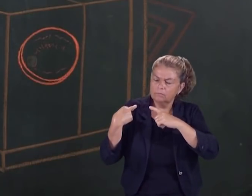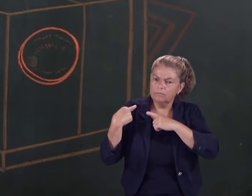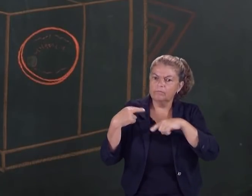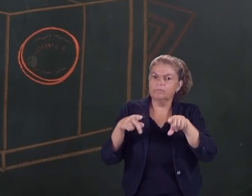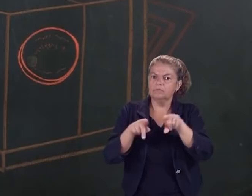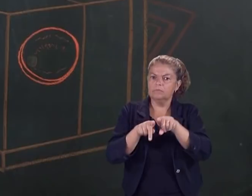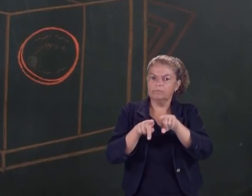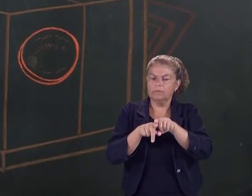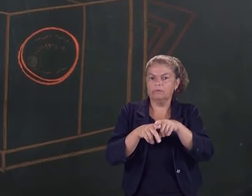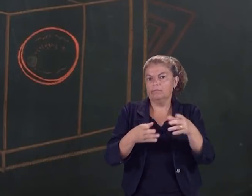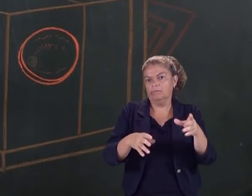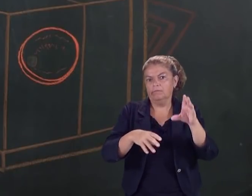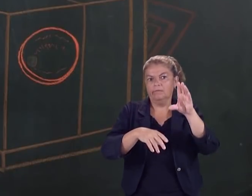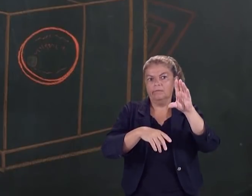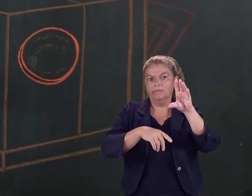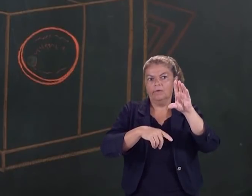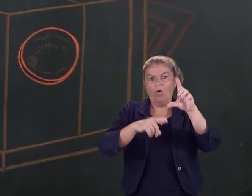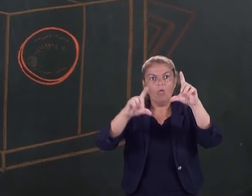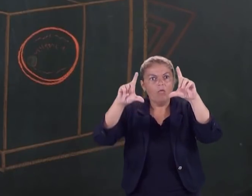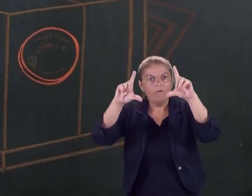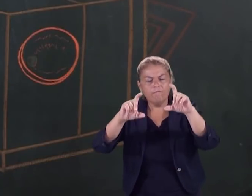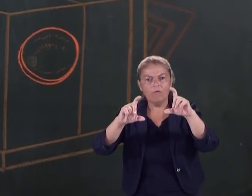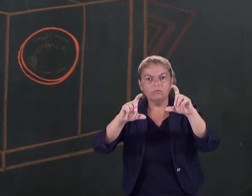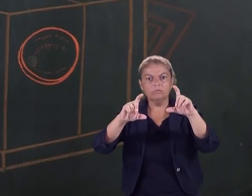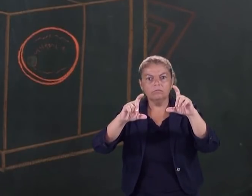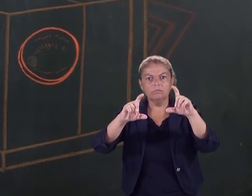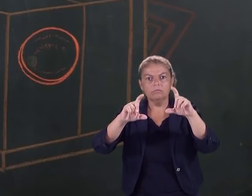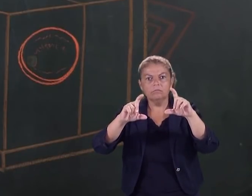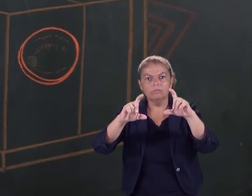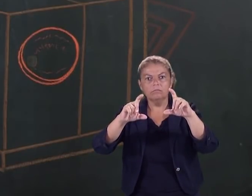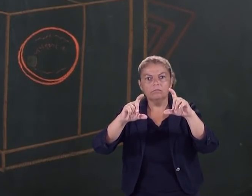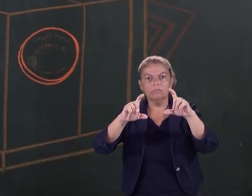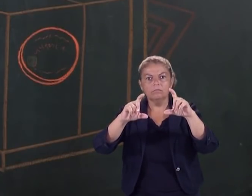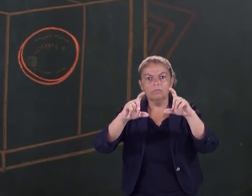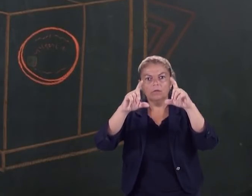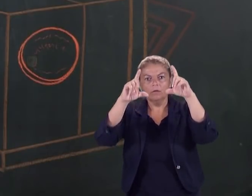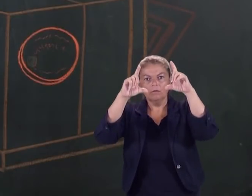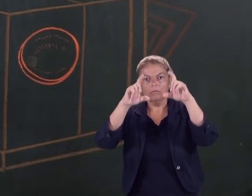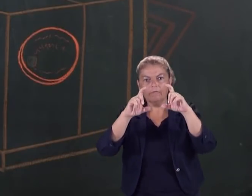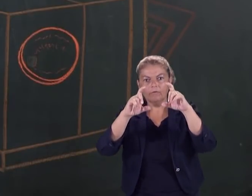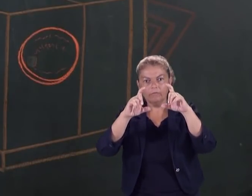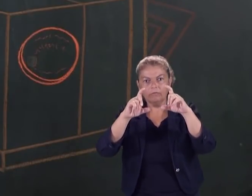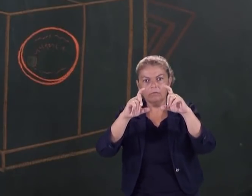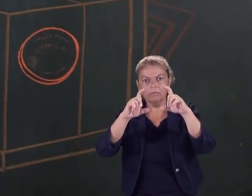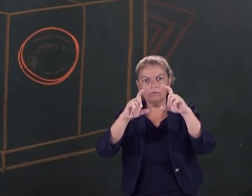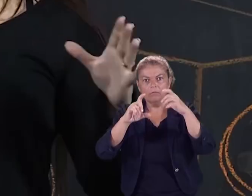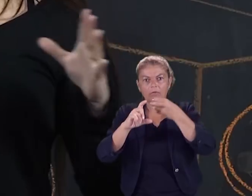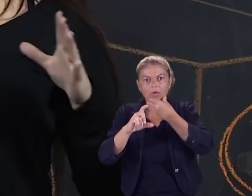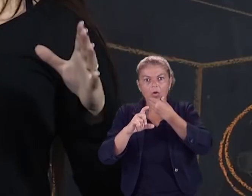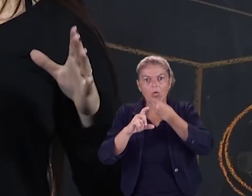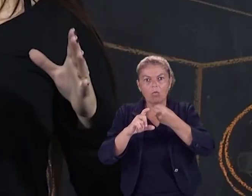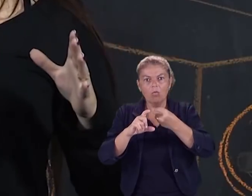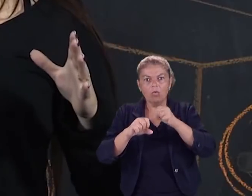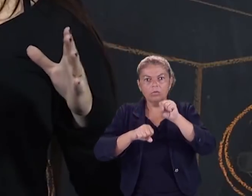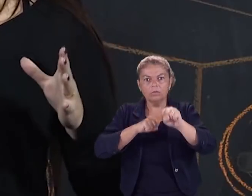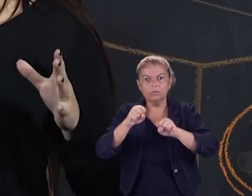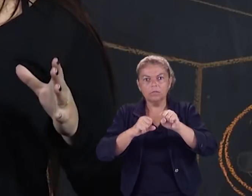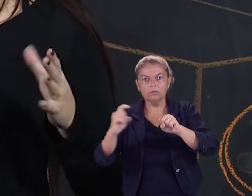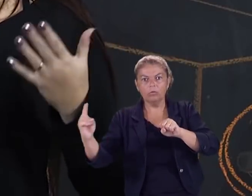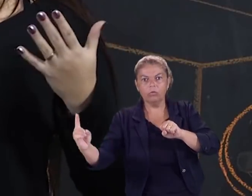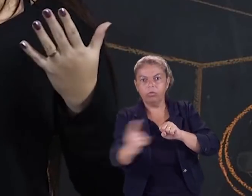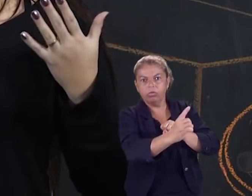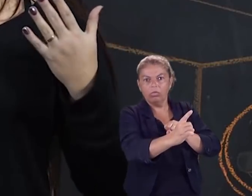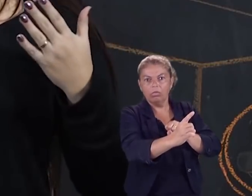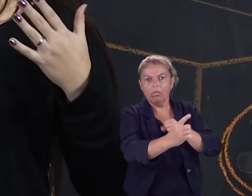escada espiral de cima para baixo, assim, e bem na hora que ele foi tirar a foto, passou um homem de bicicleta. Então, tudo ficou com um aspecto bem tremido. Só